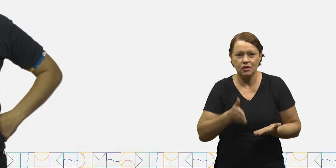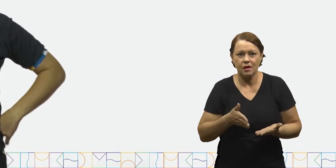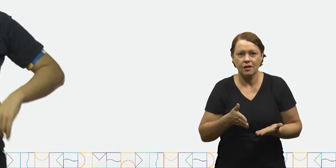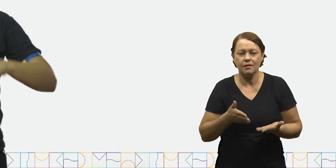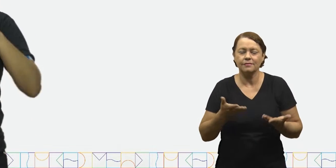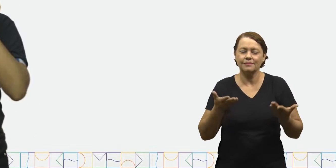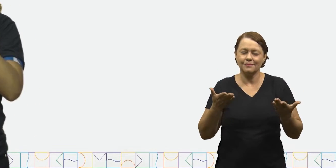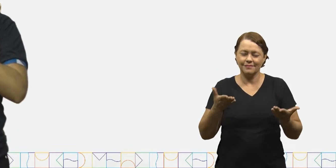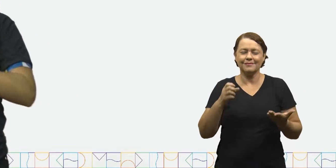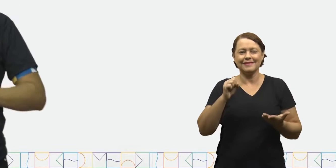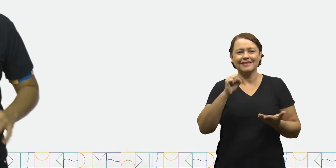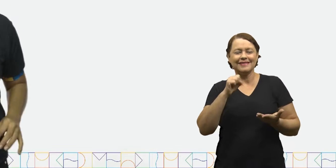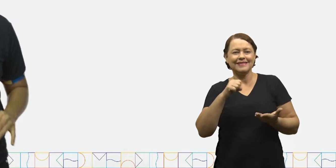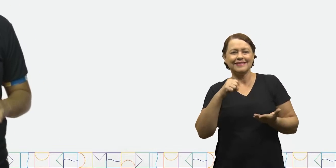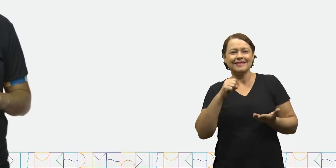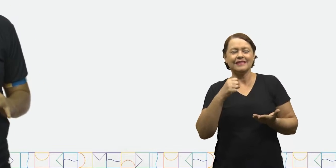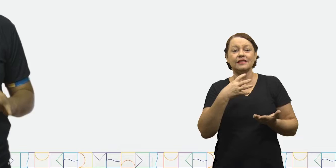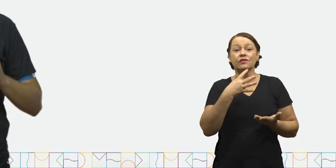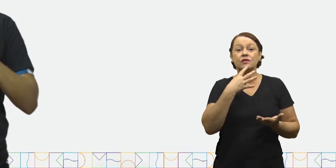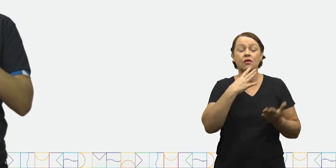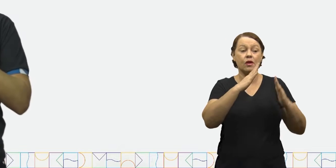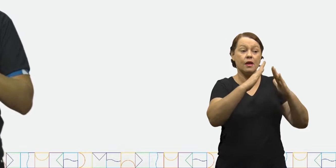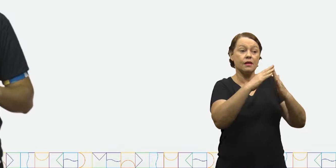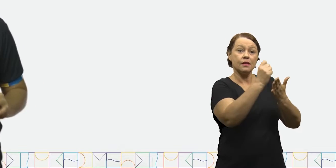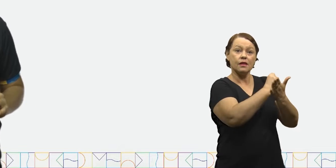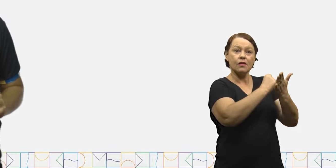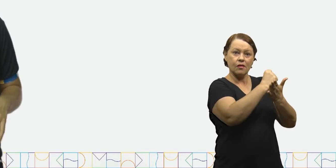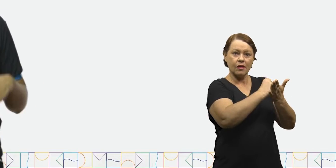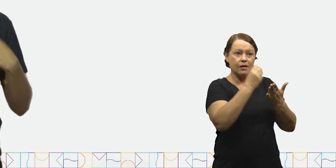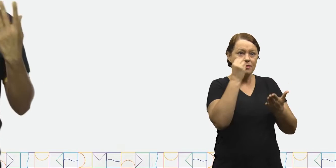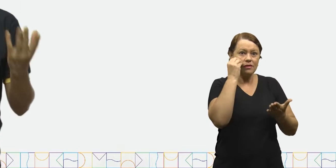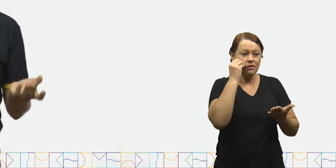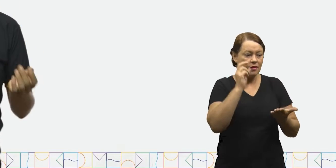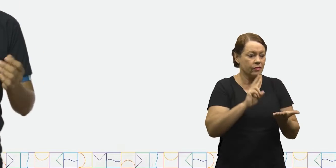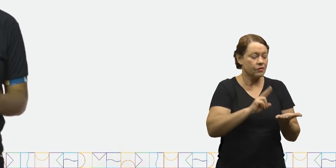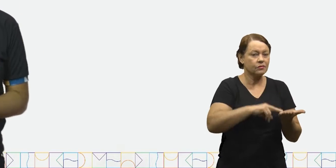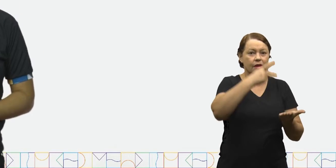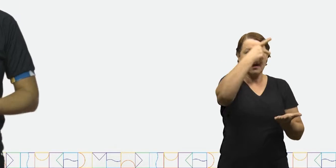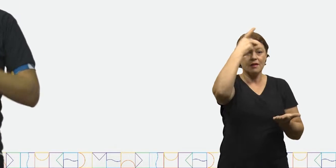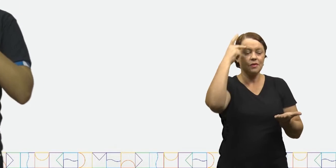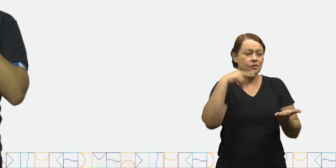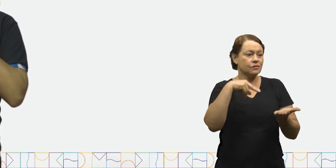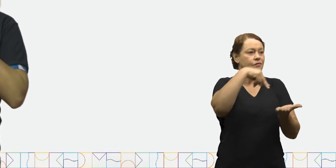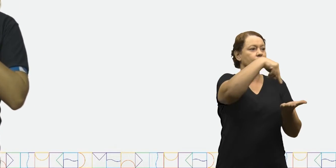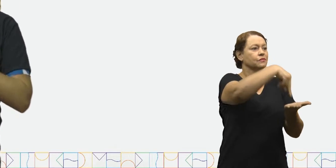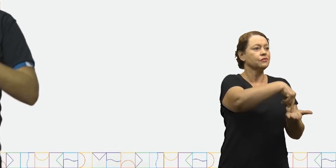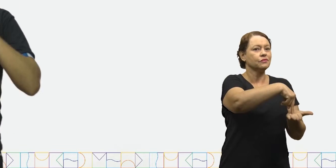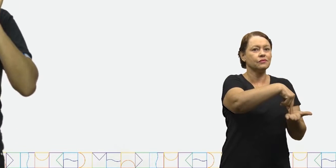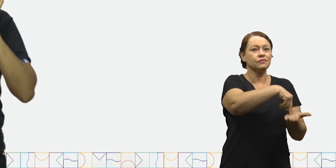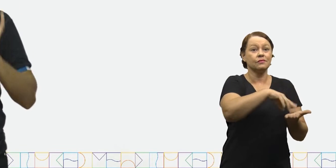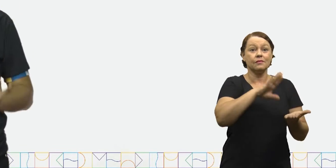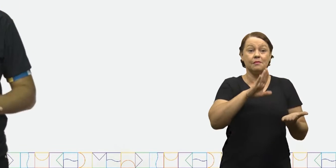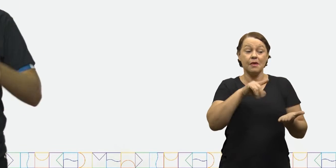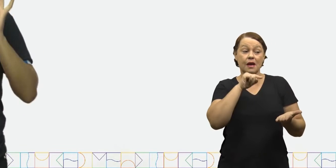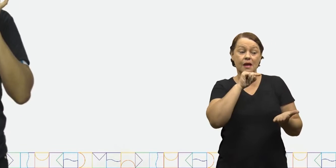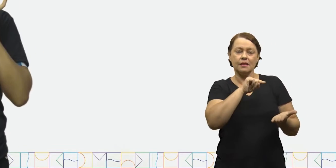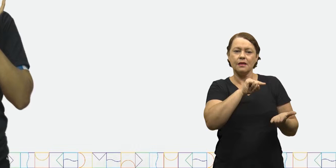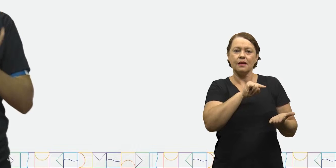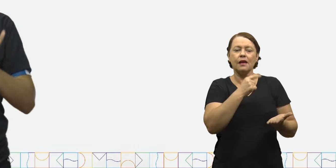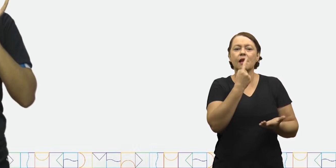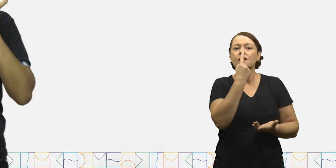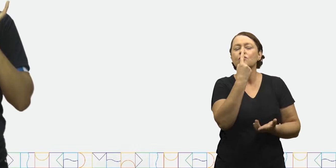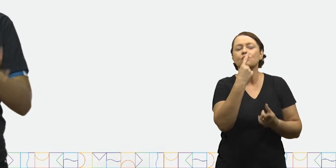balança? Provavelmente você já foi a uma drogaria e viu uma balança, mas aquela